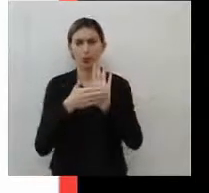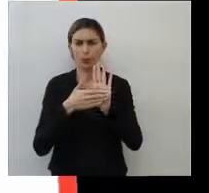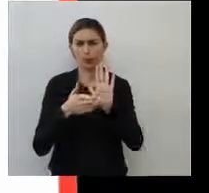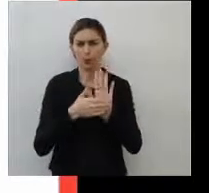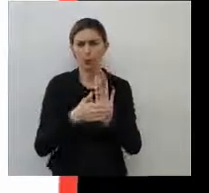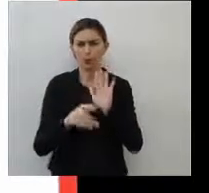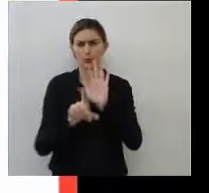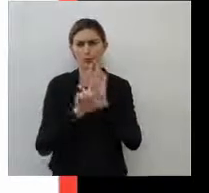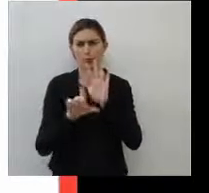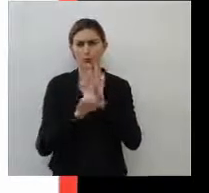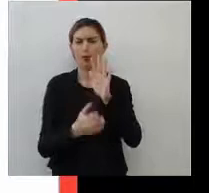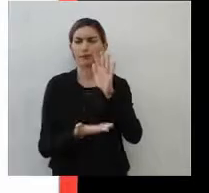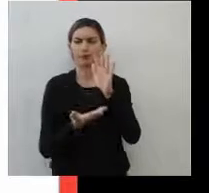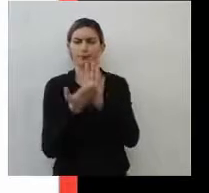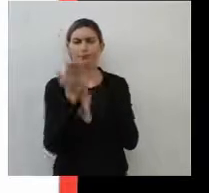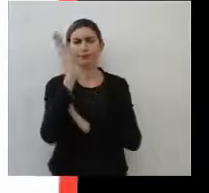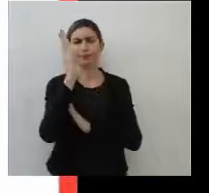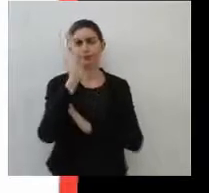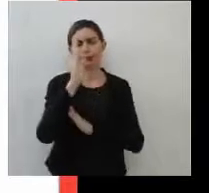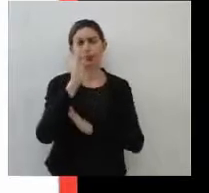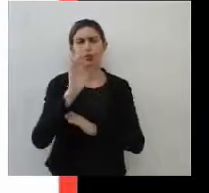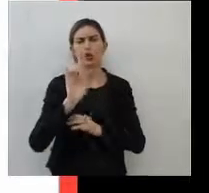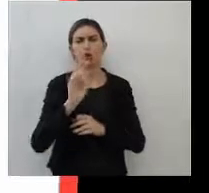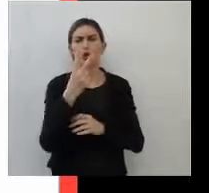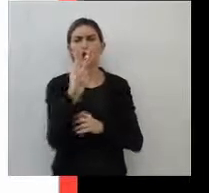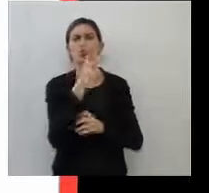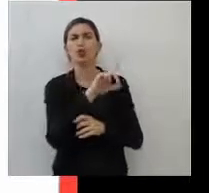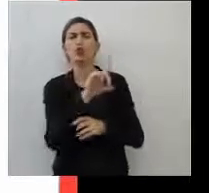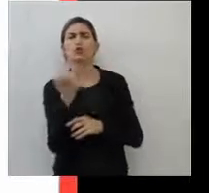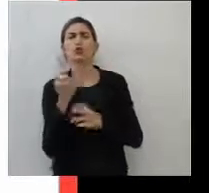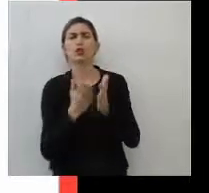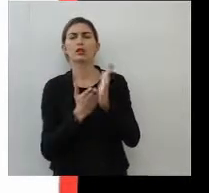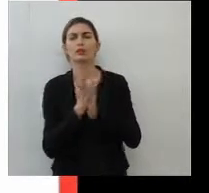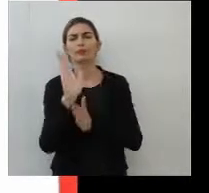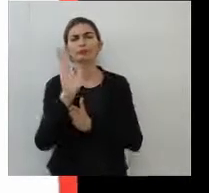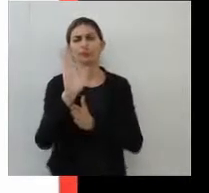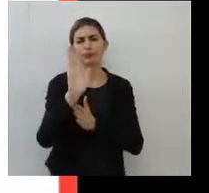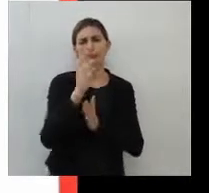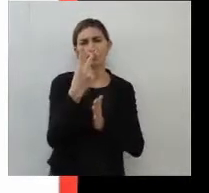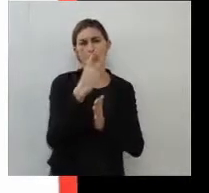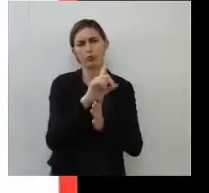de lei foi aprovado em apenas 2 dias.